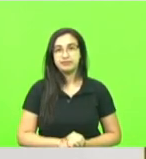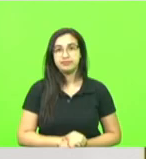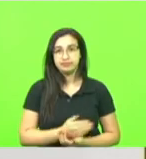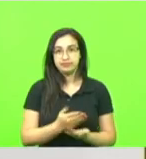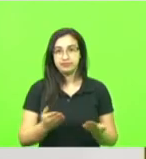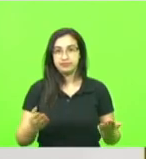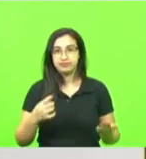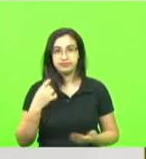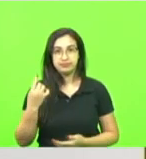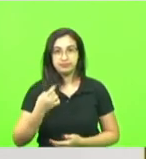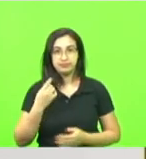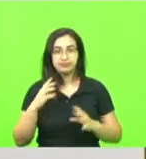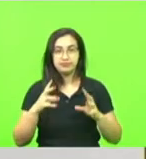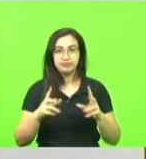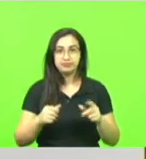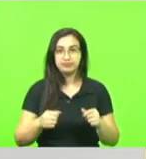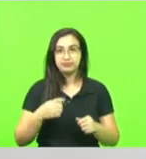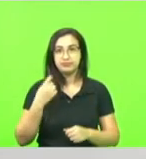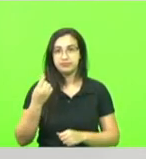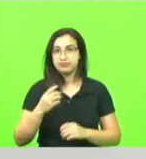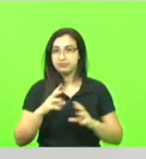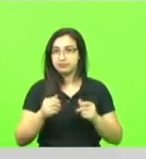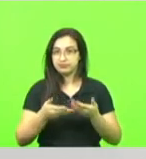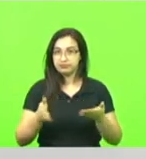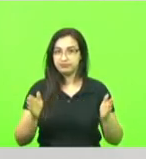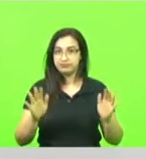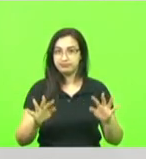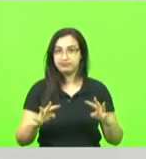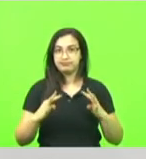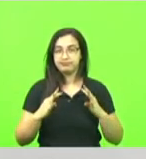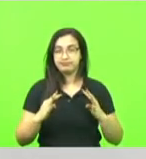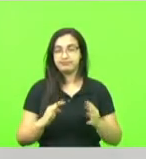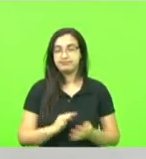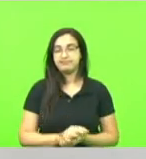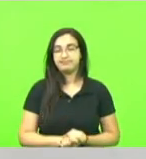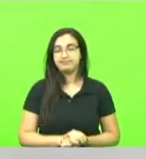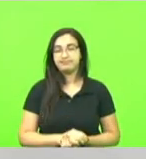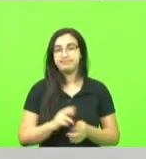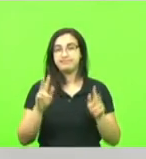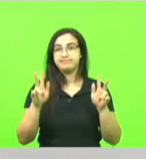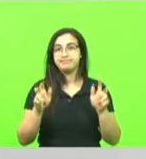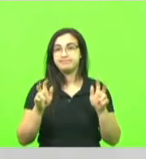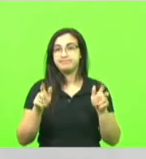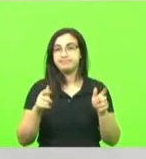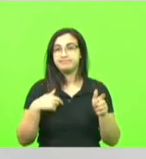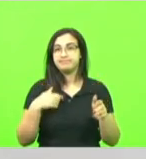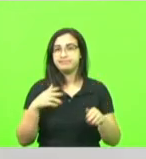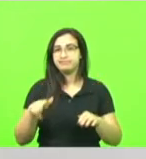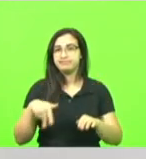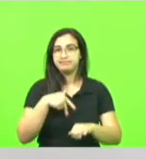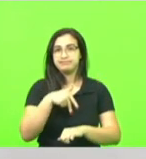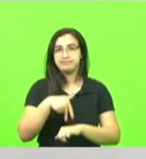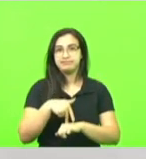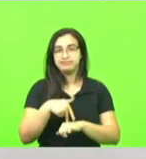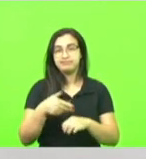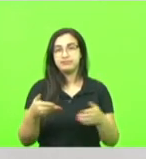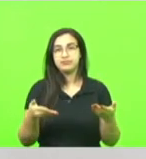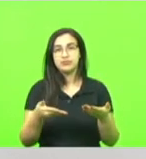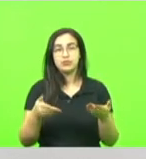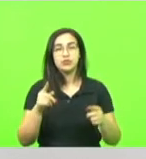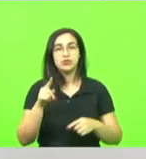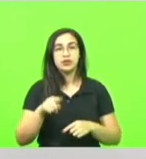deputados, deputadas, o assunto que me traz à tribuna no dia de hoje é